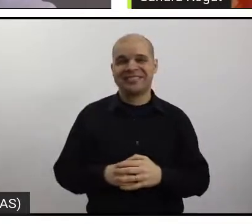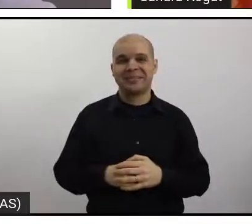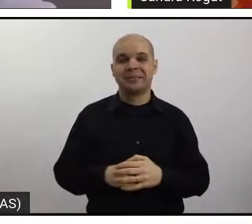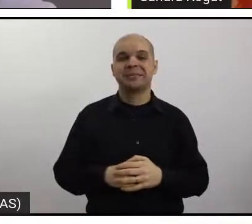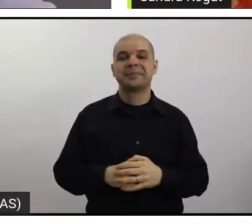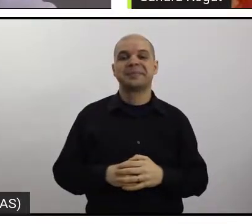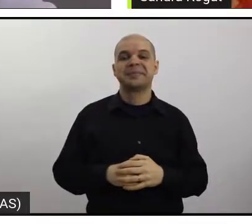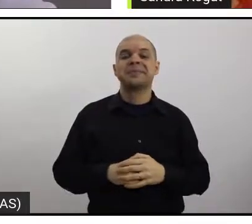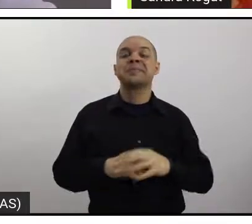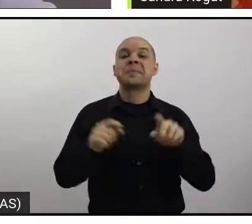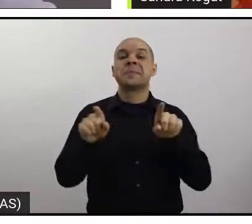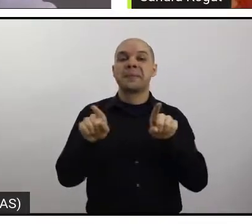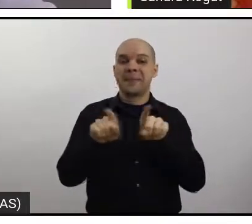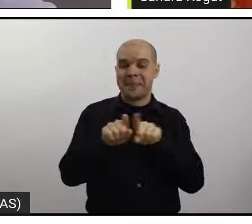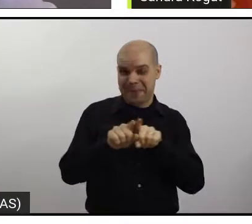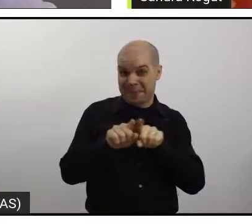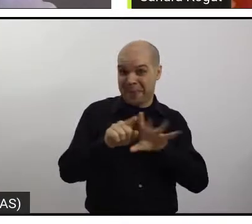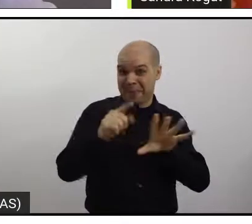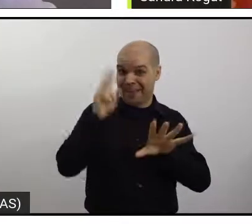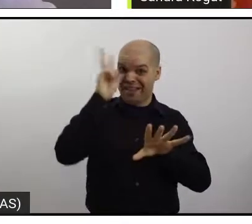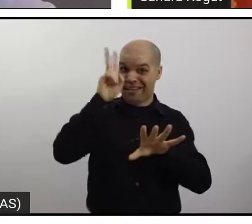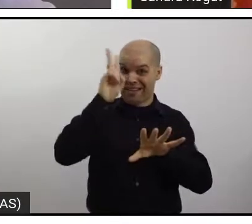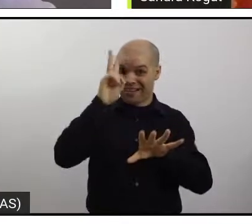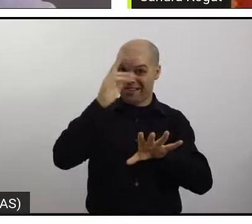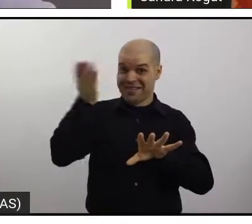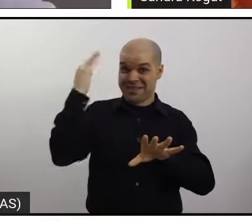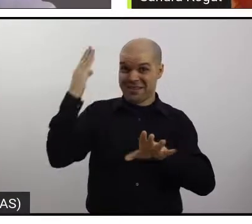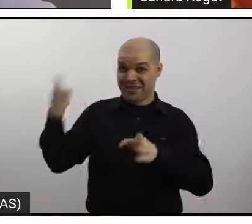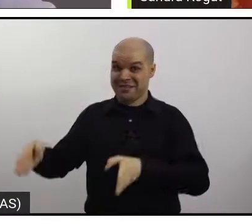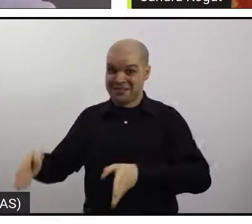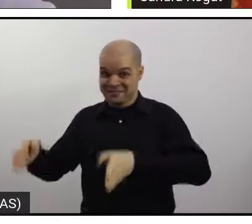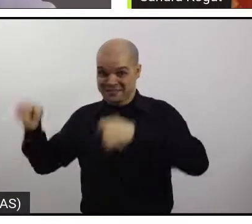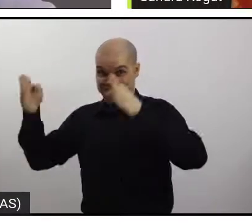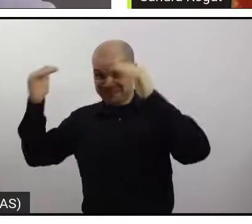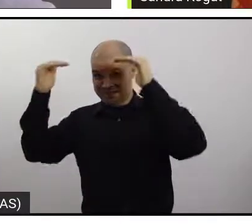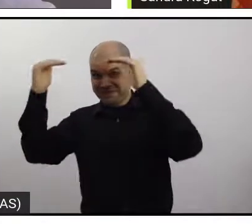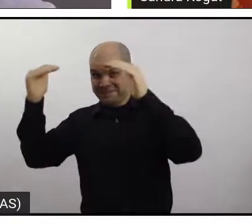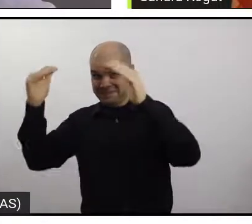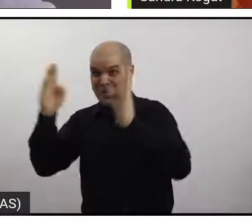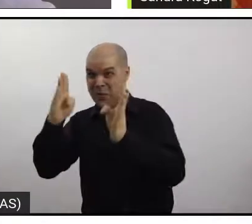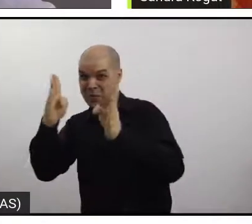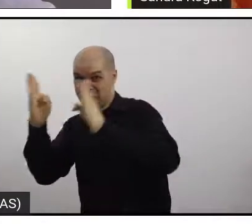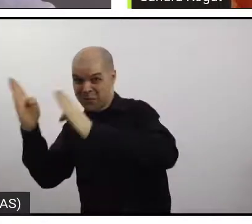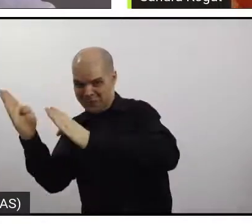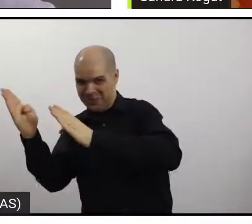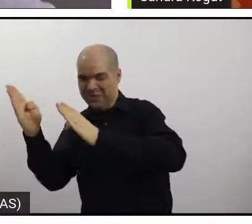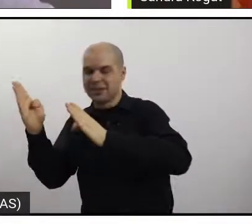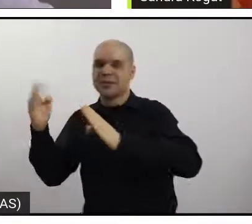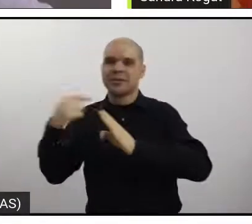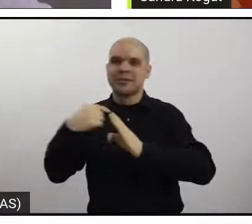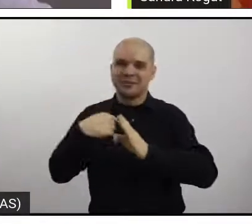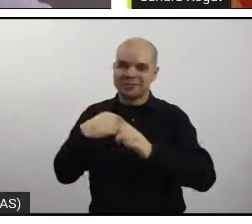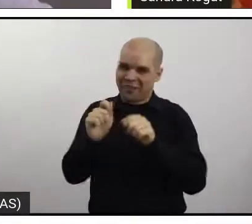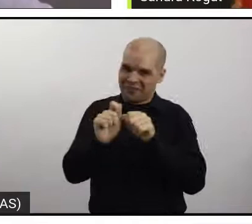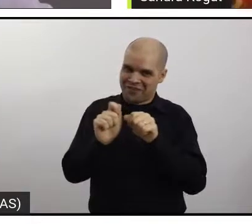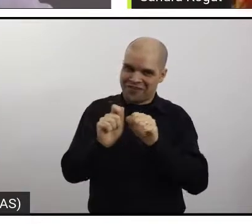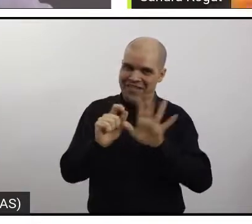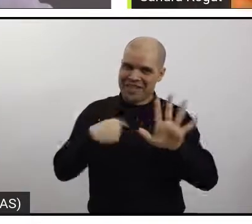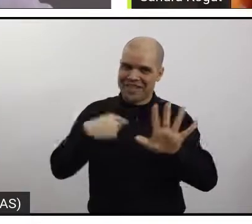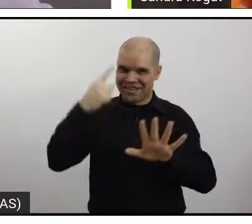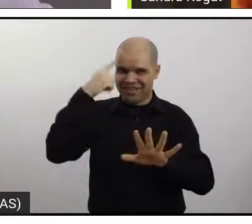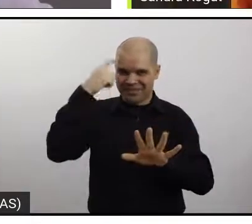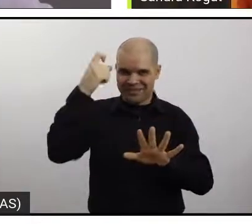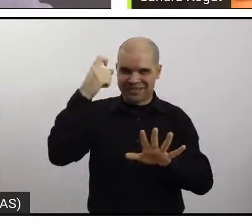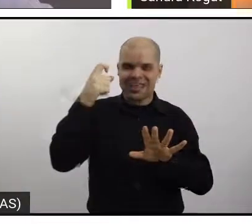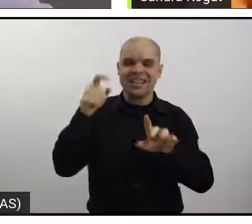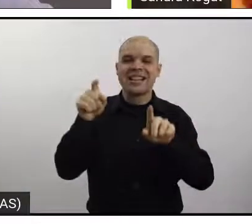Por exemplo, quando eu fiz as cabines, que foram as videocabines, e criei essa rede e tal, e depois acabei